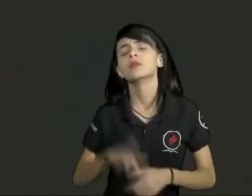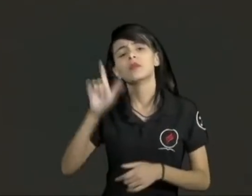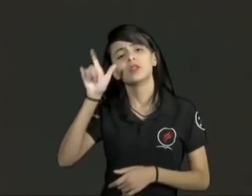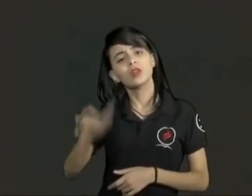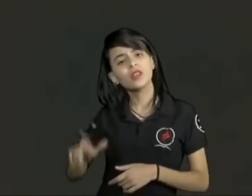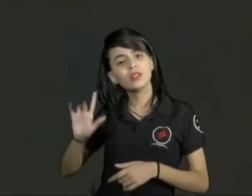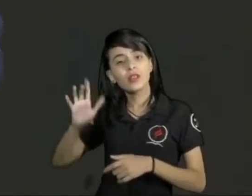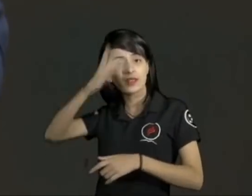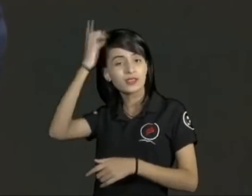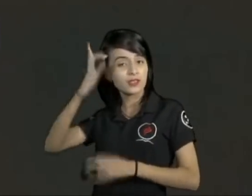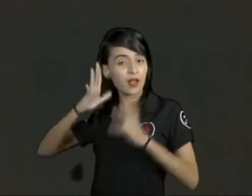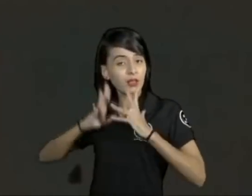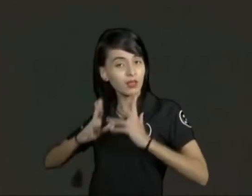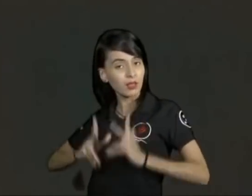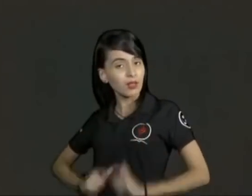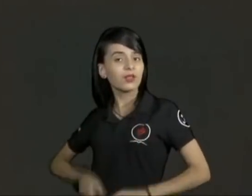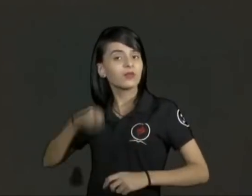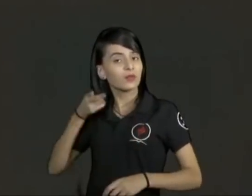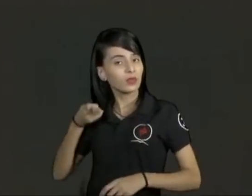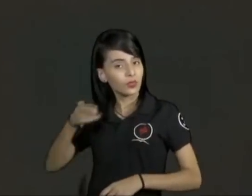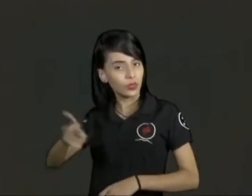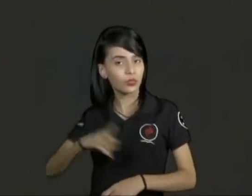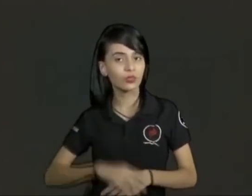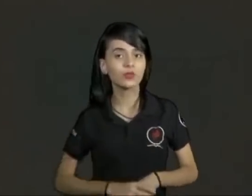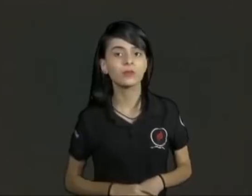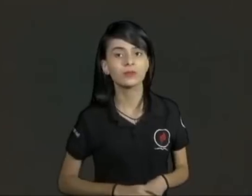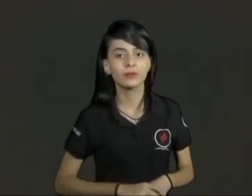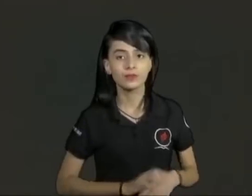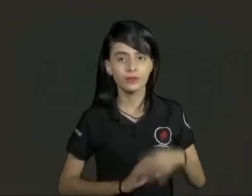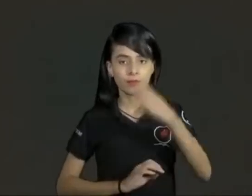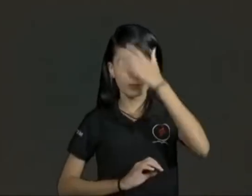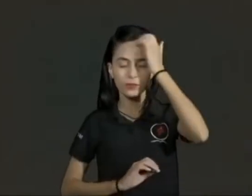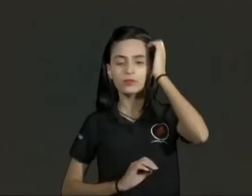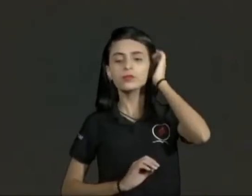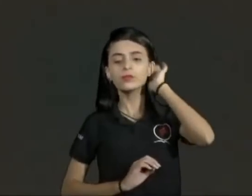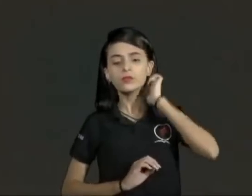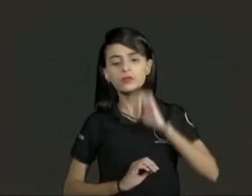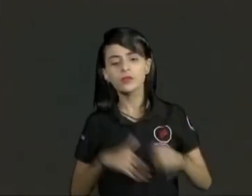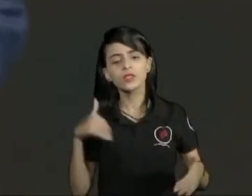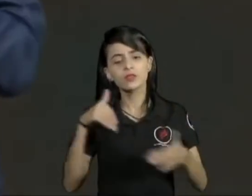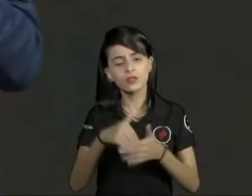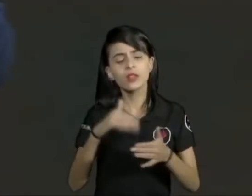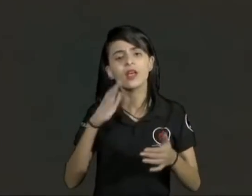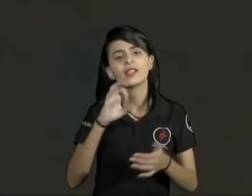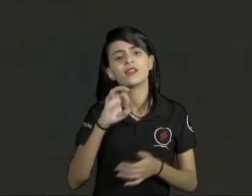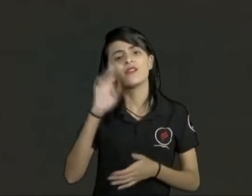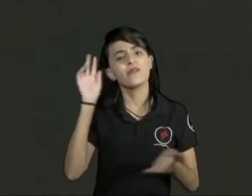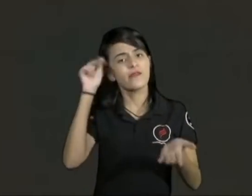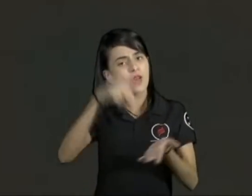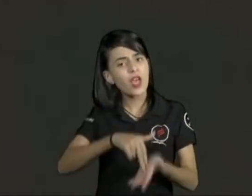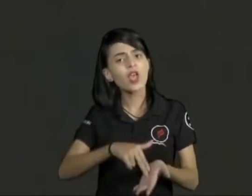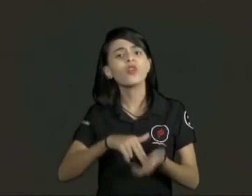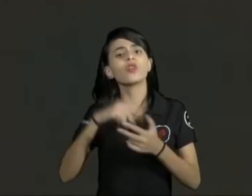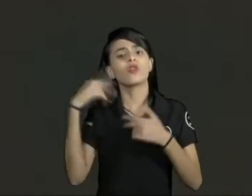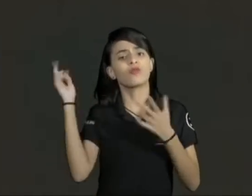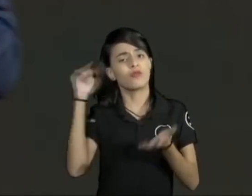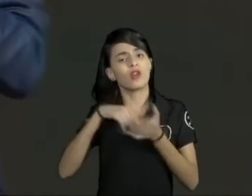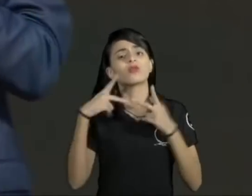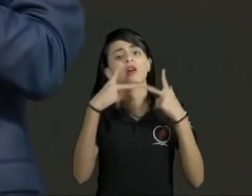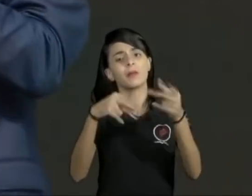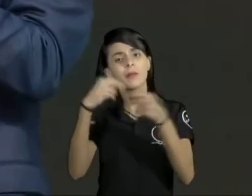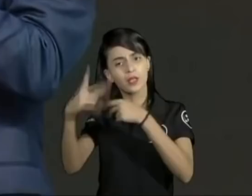e aqui é Santo seja santificado ainda este cedo venho e trago comigo meu galardão